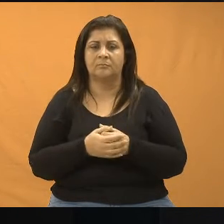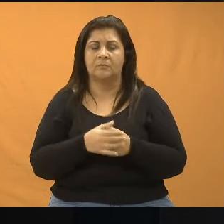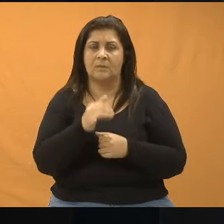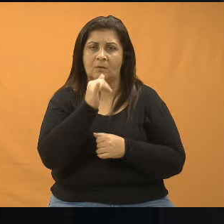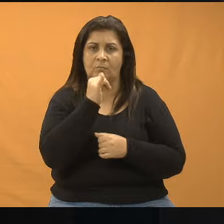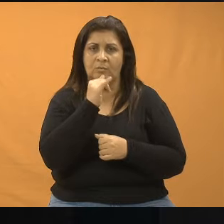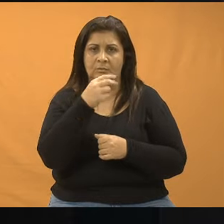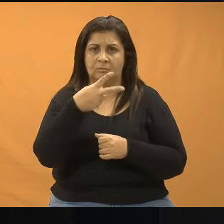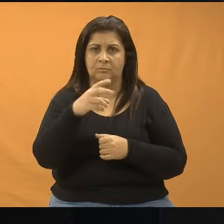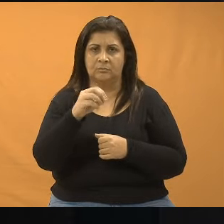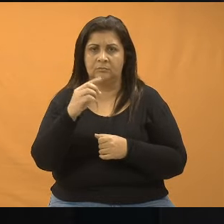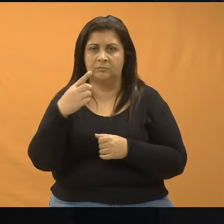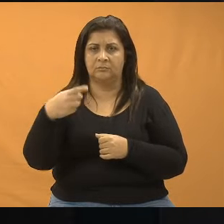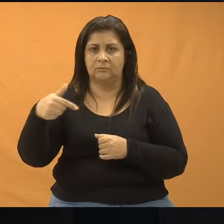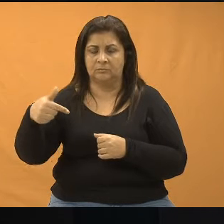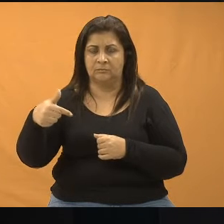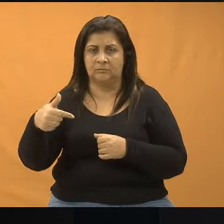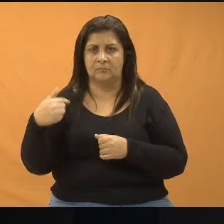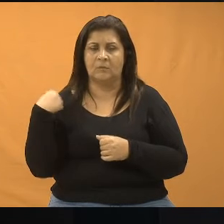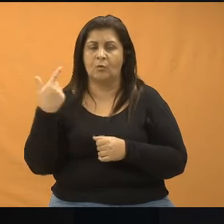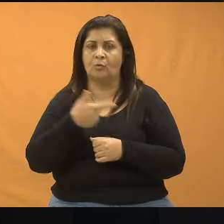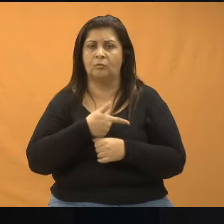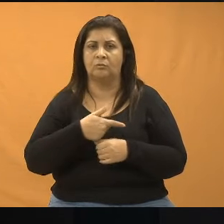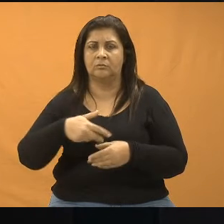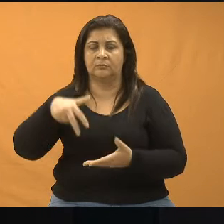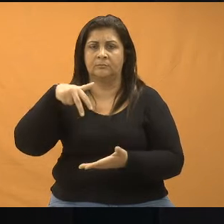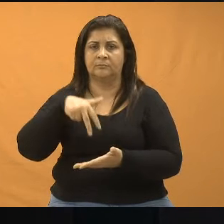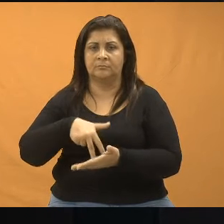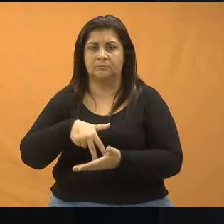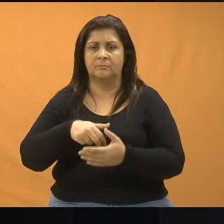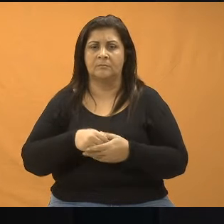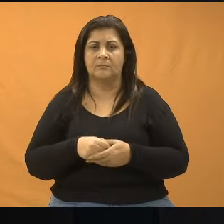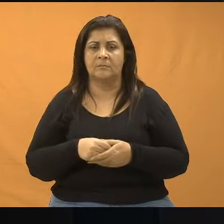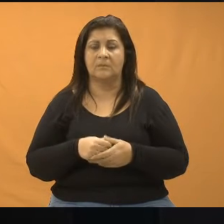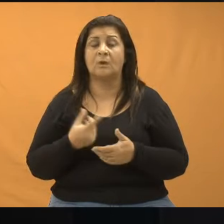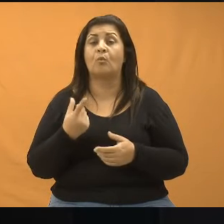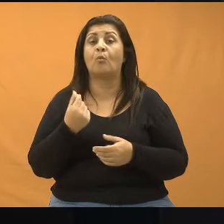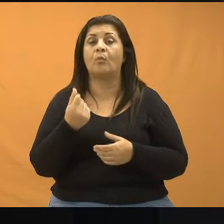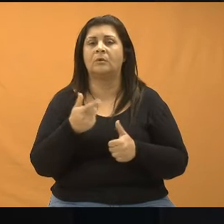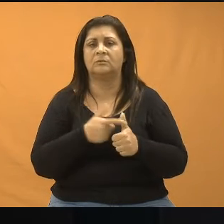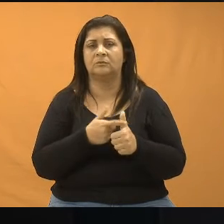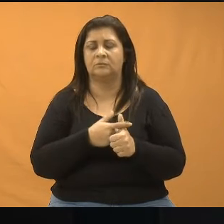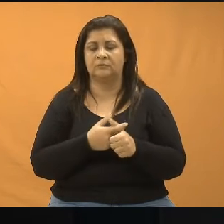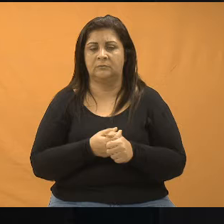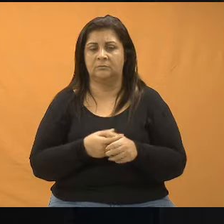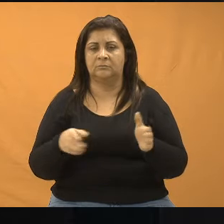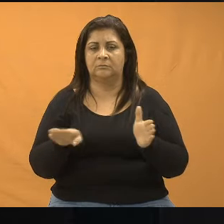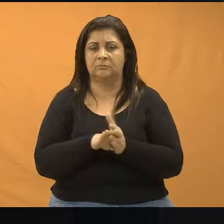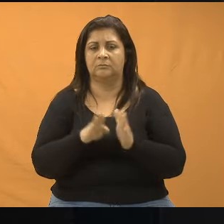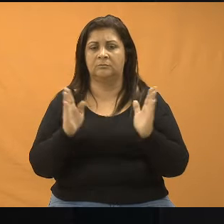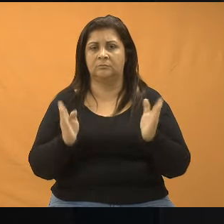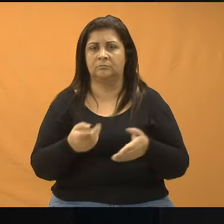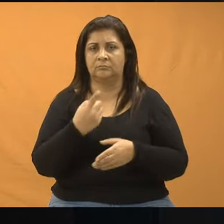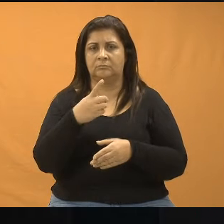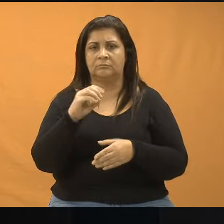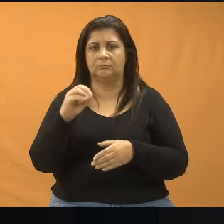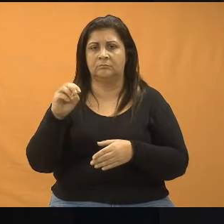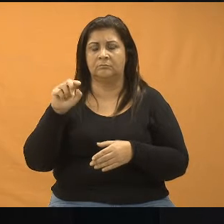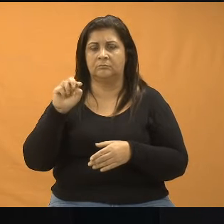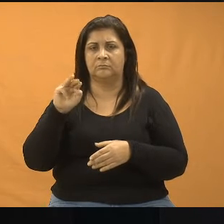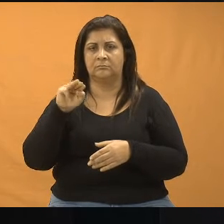exemplo, quando a gente assumiu aqui, estava em quanto essa dívida para chegar hoje em 100